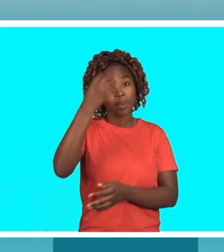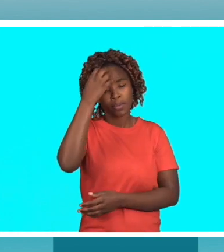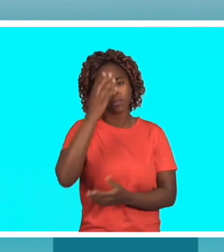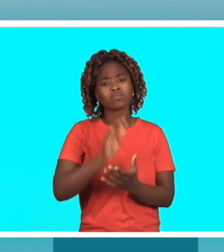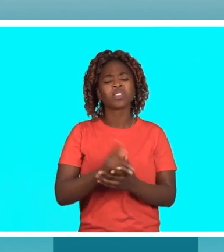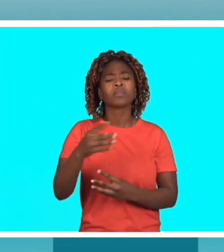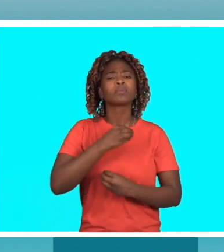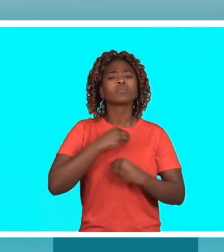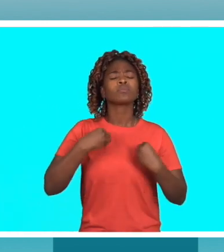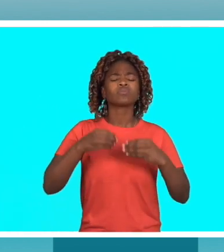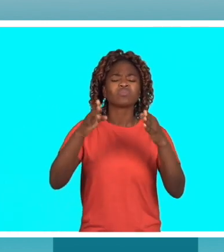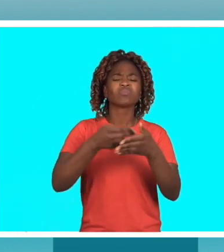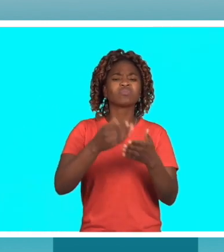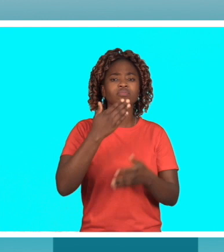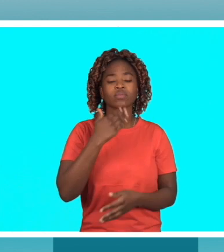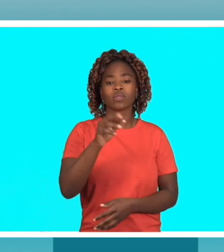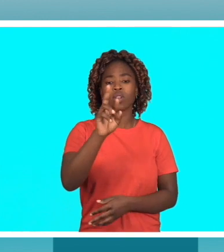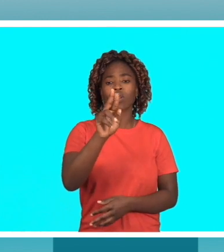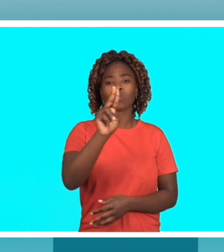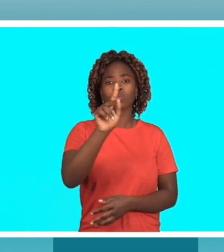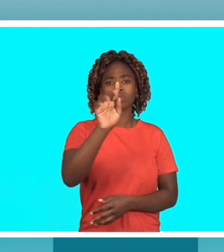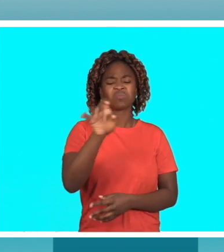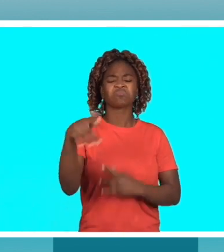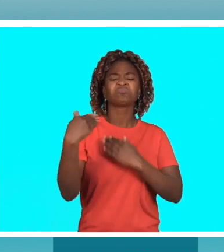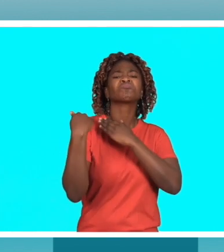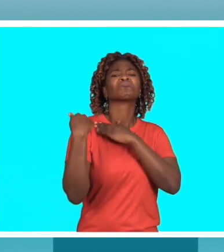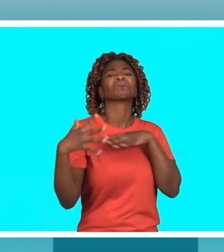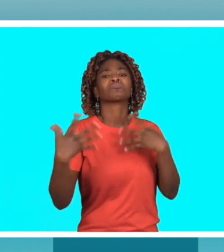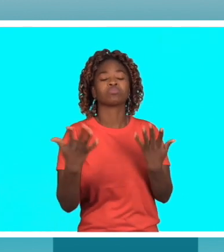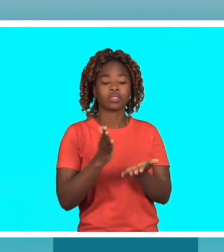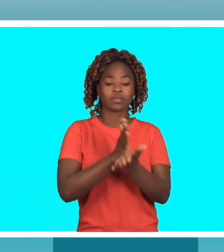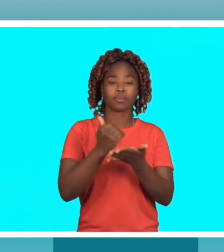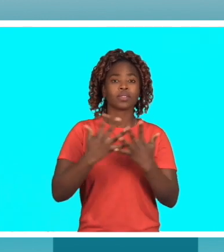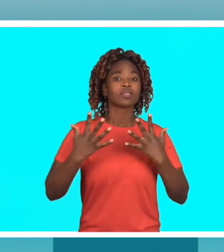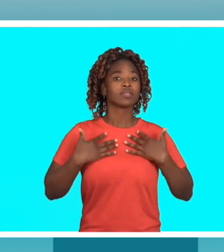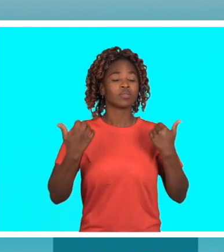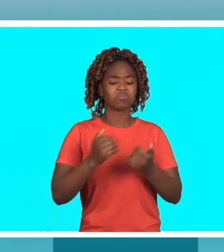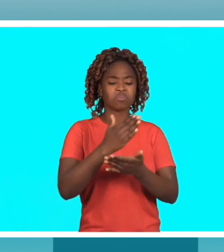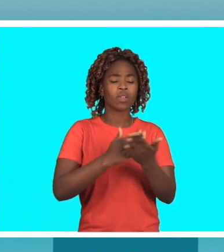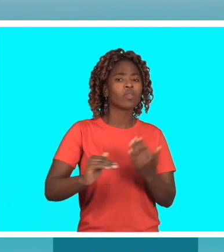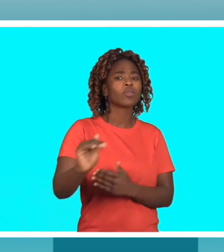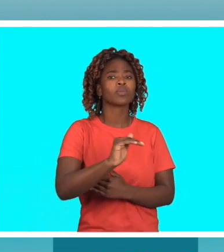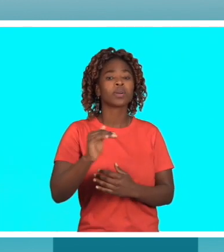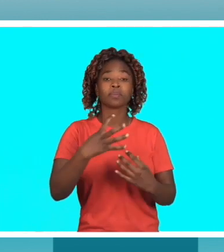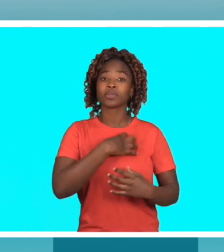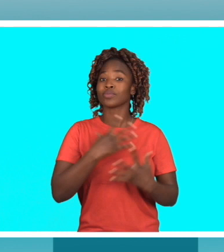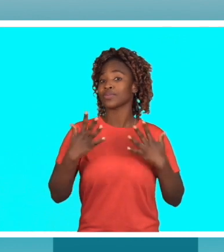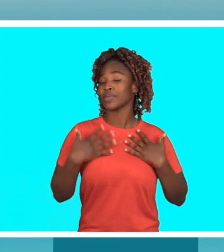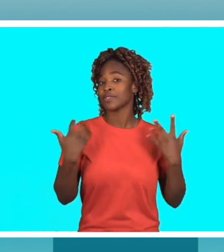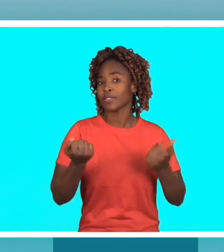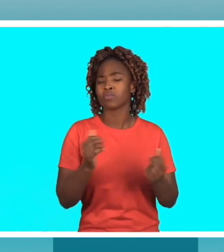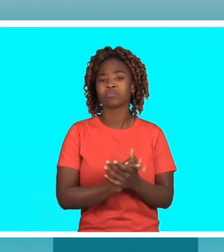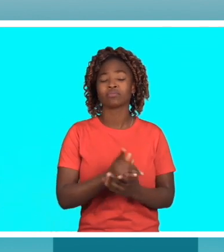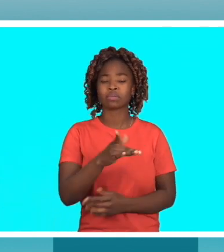Esta prática é comum um pouco por toda a cidade de Maputo. A médica Ruth Zandamela, do Departamento de Saúde Ambiental do